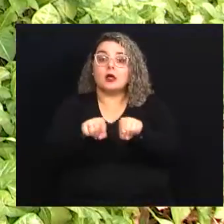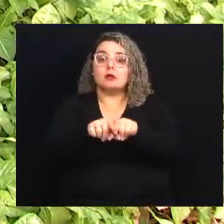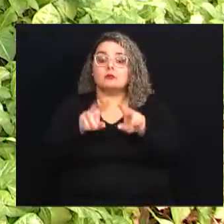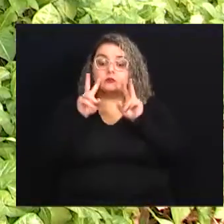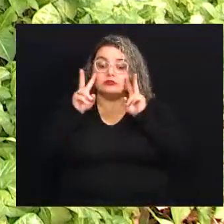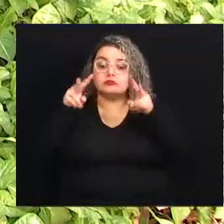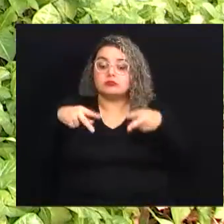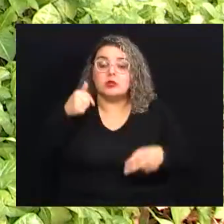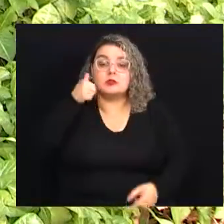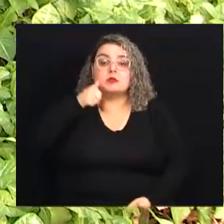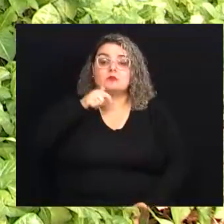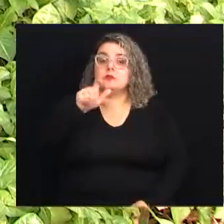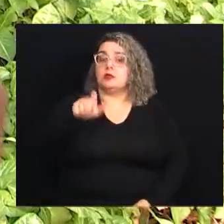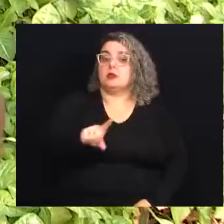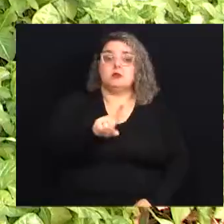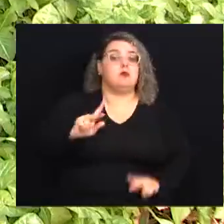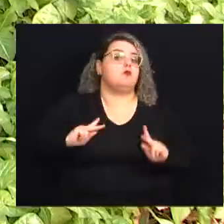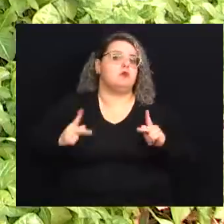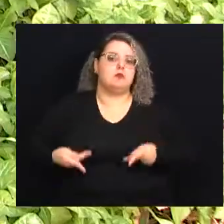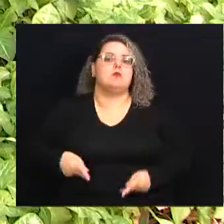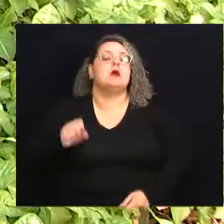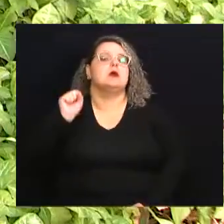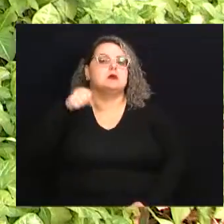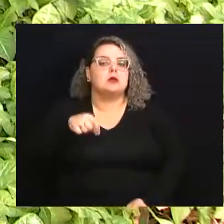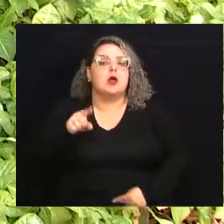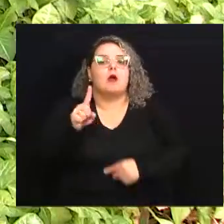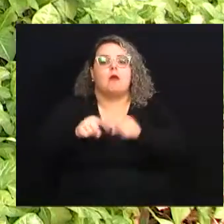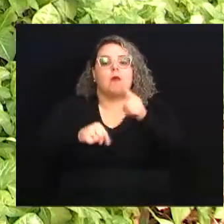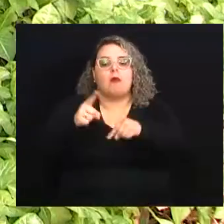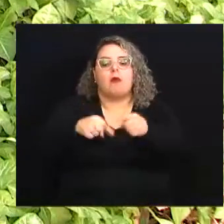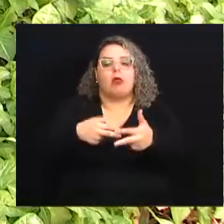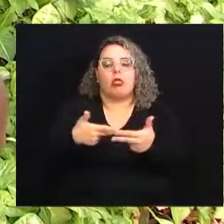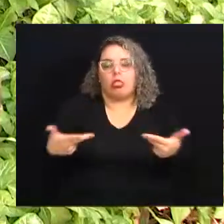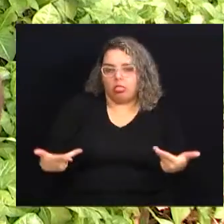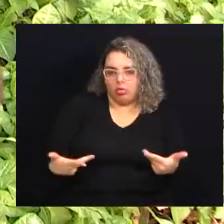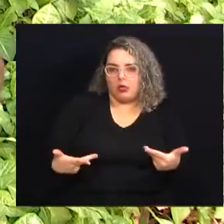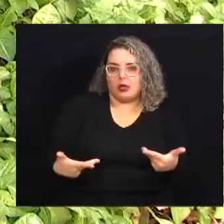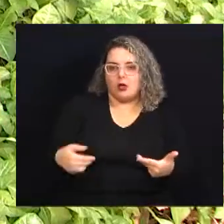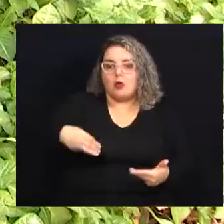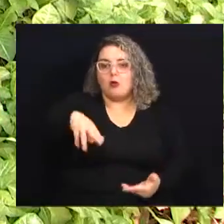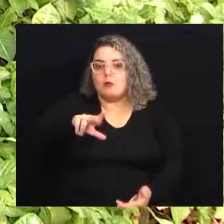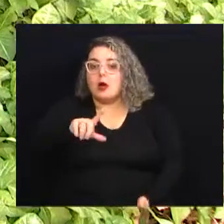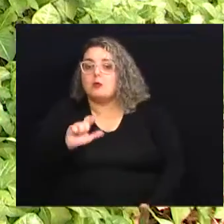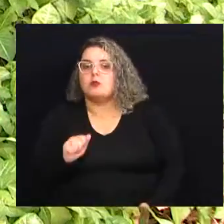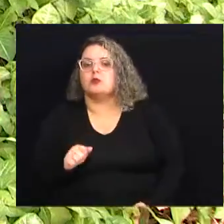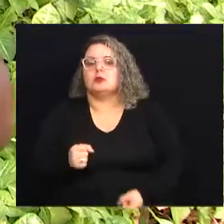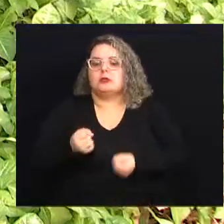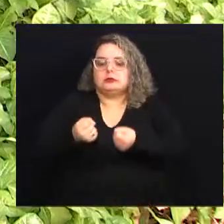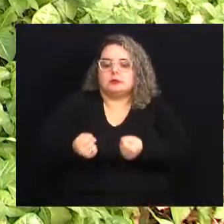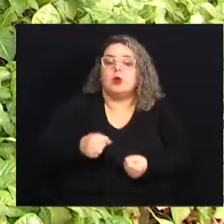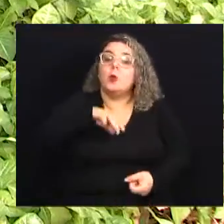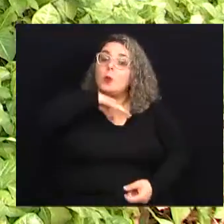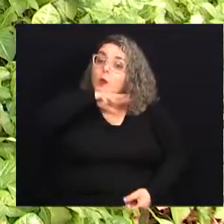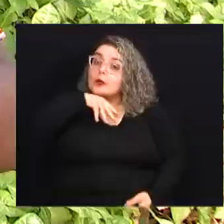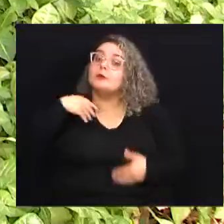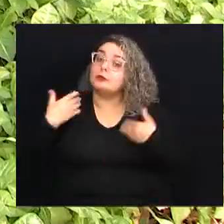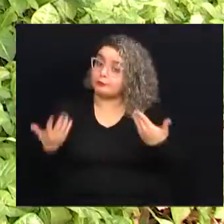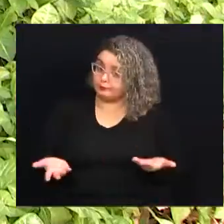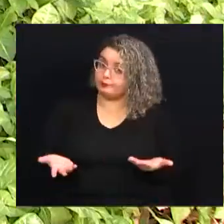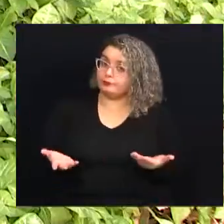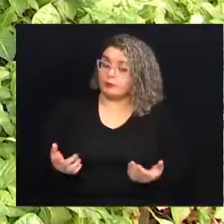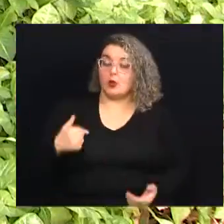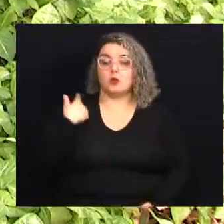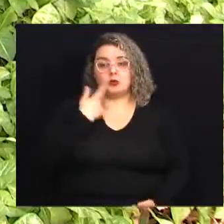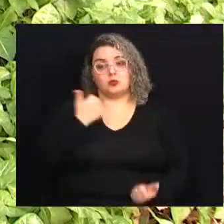mas também enxergando essa mulher não como um ser humano, mas sim como um objeto, né? Como uma mula de carga, né? Como um animal.